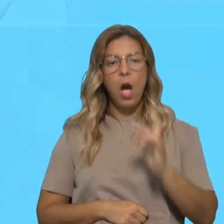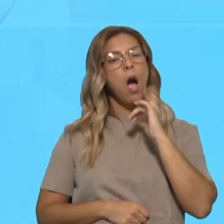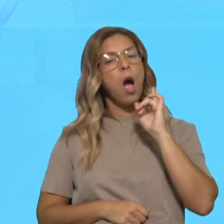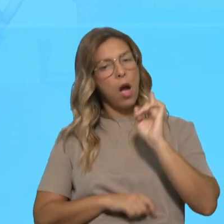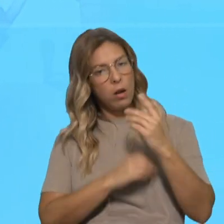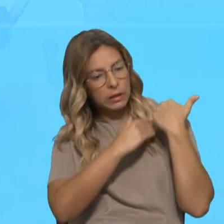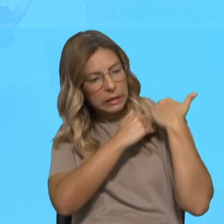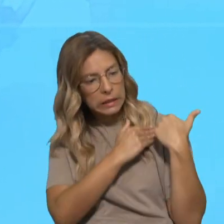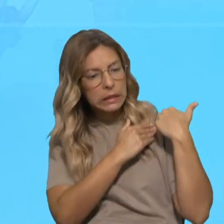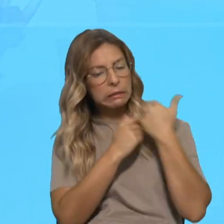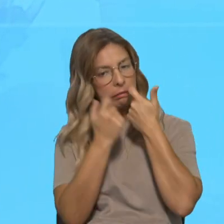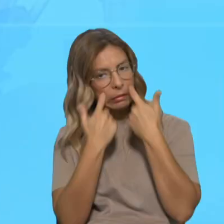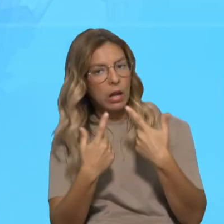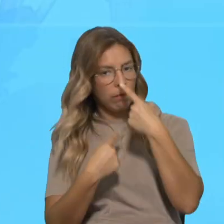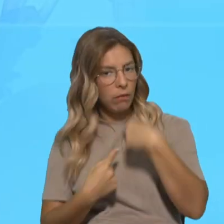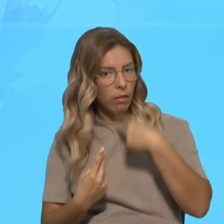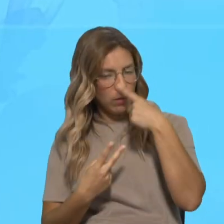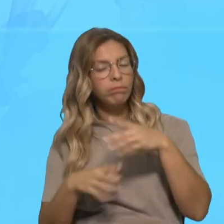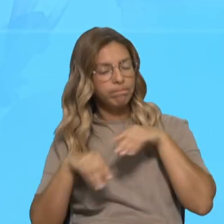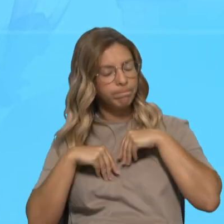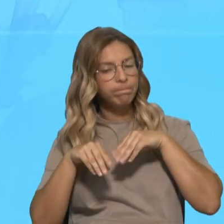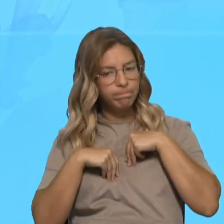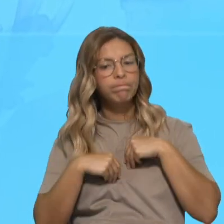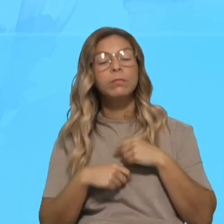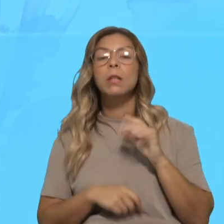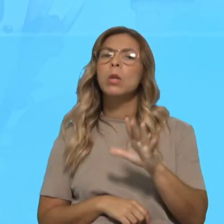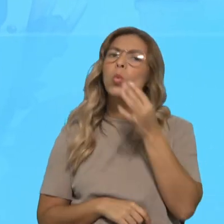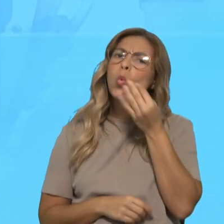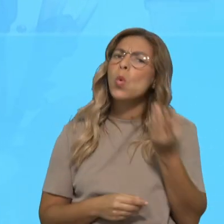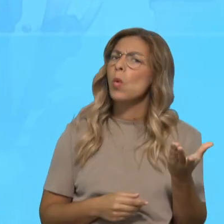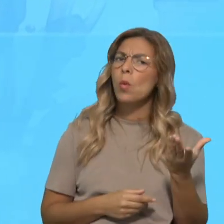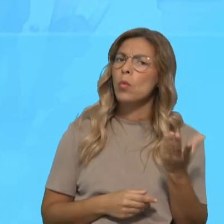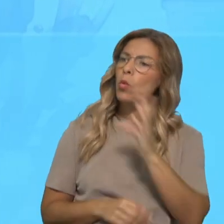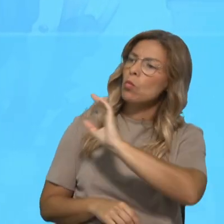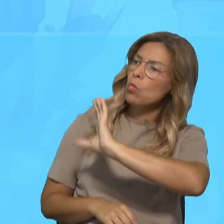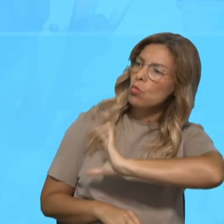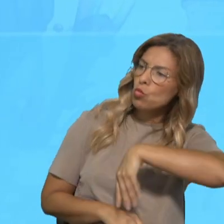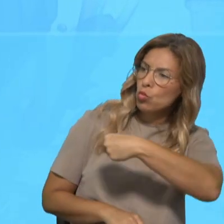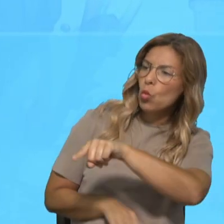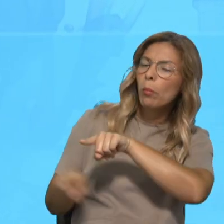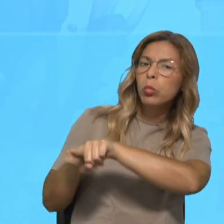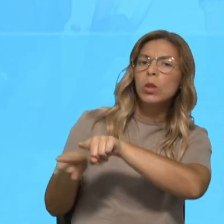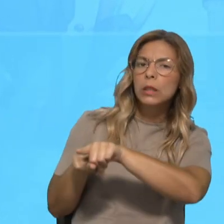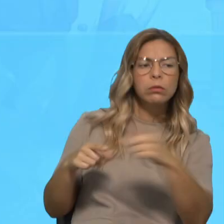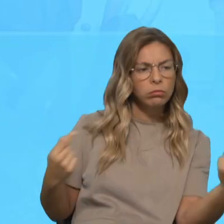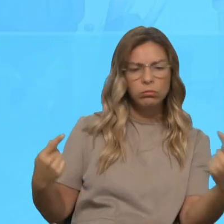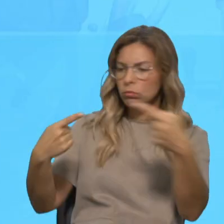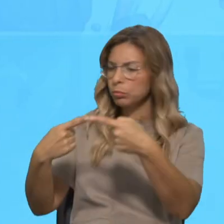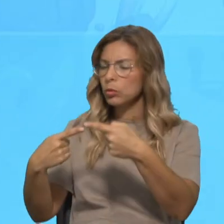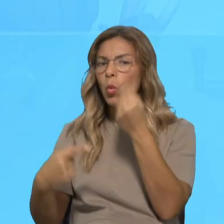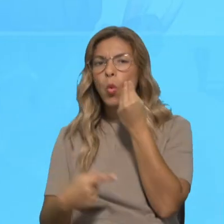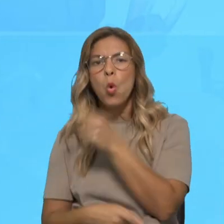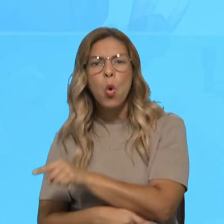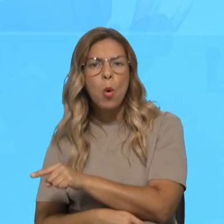siga-me. Como é que se concilia isto também com o mundo da política e o estar em